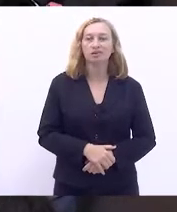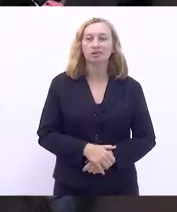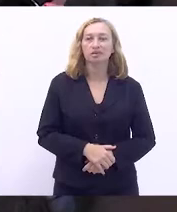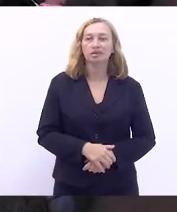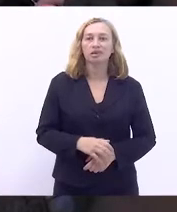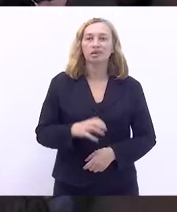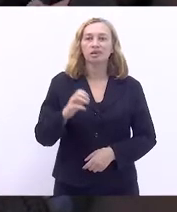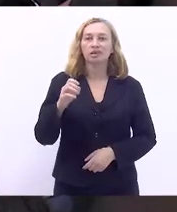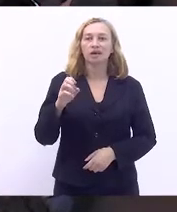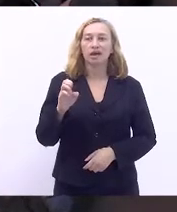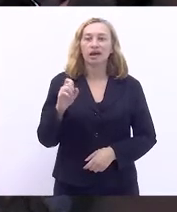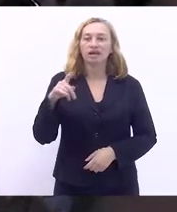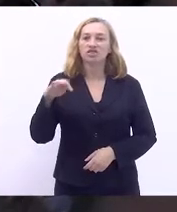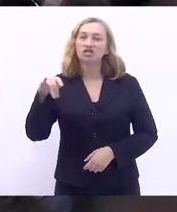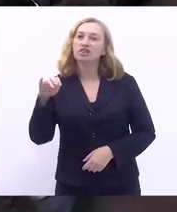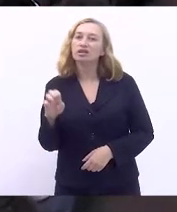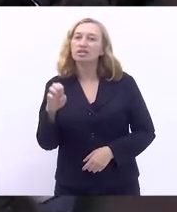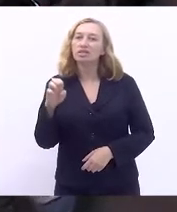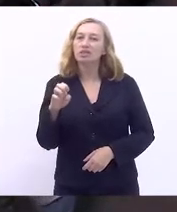Alexandre Knoploch.